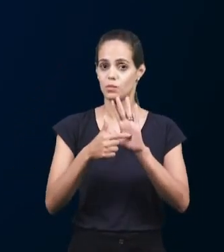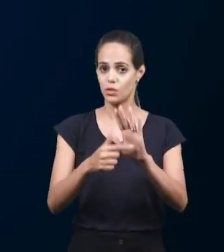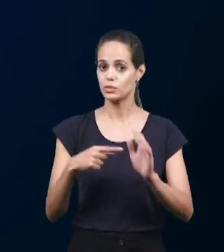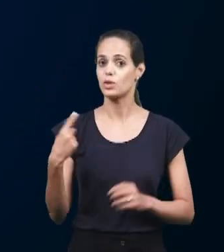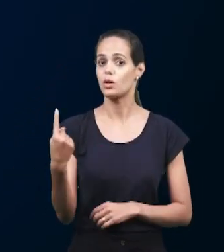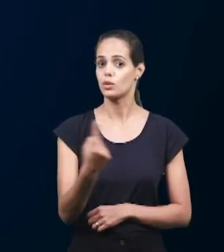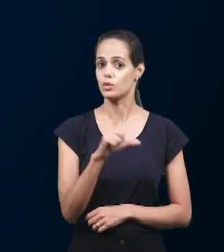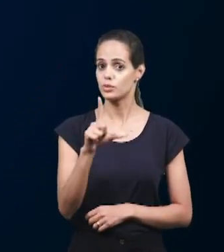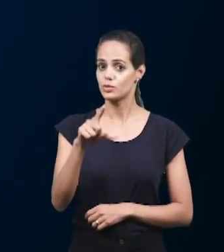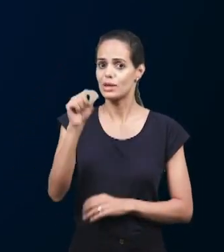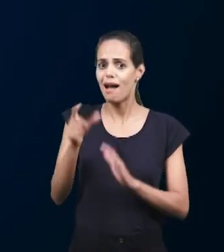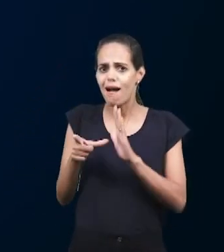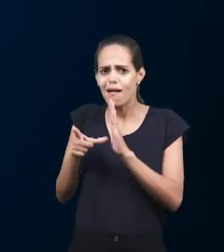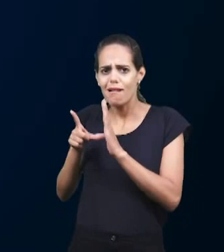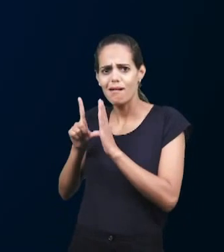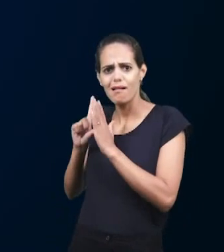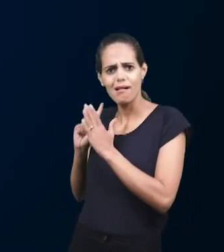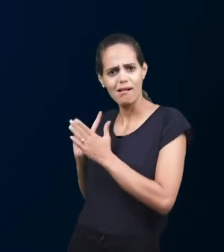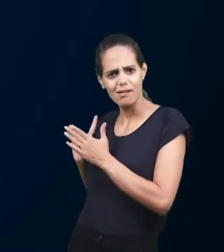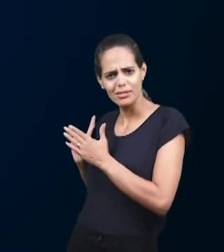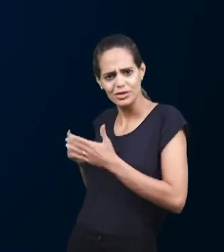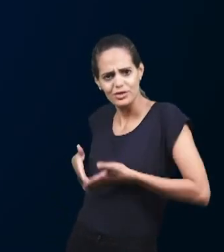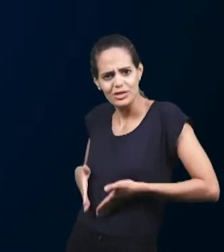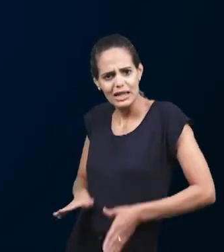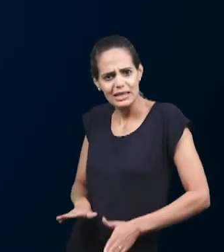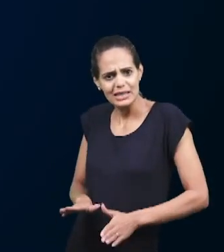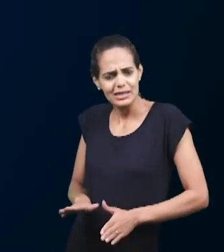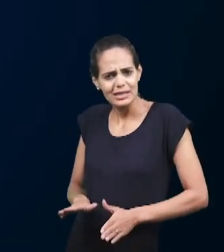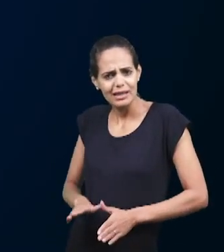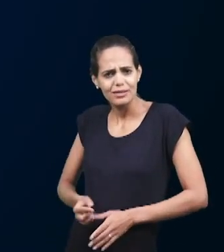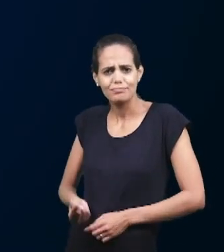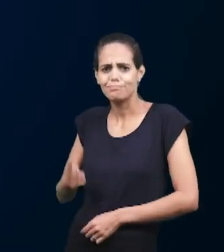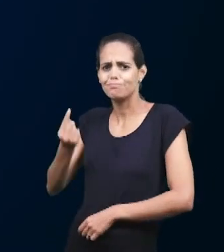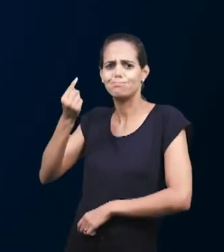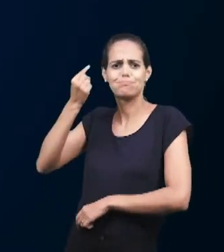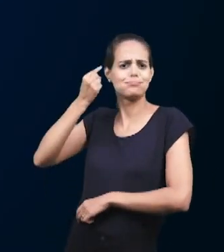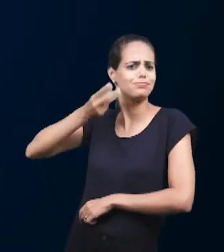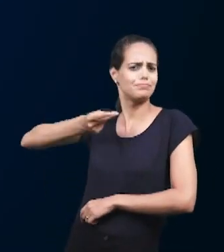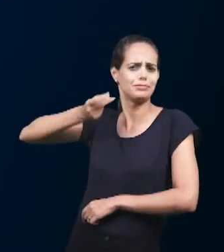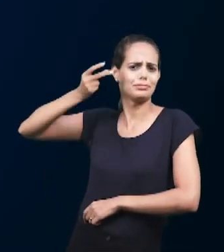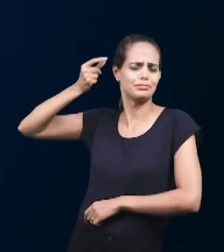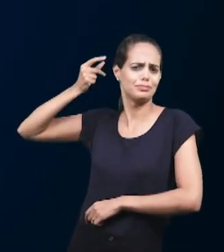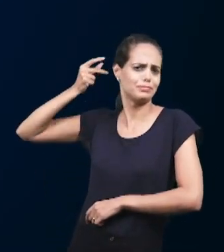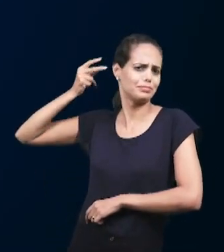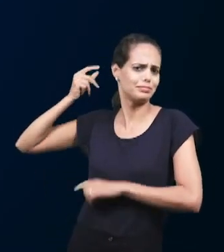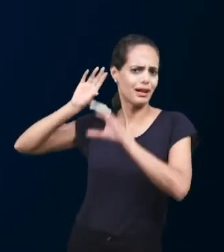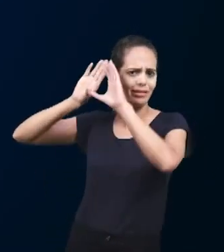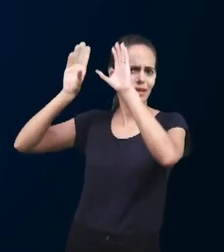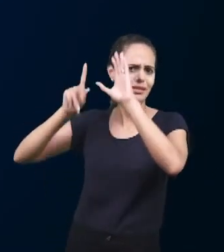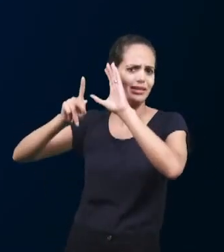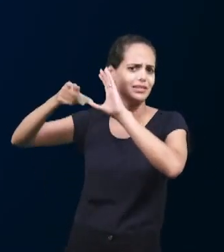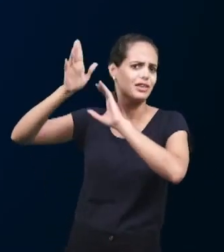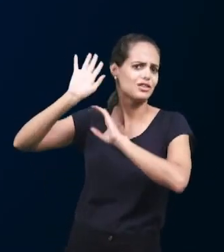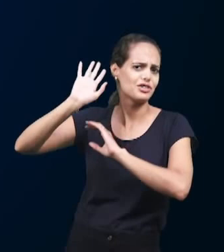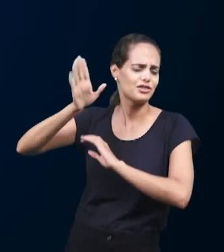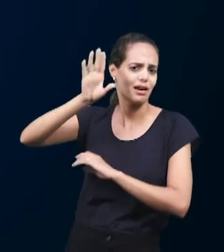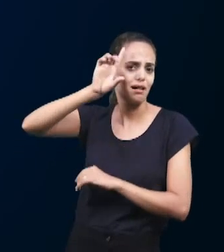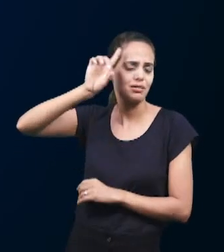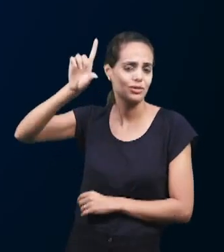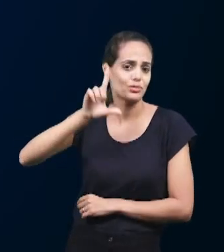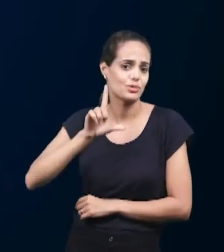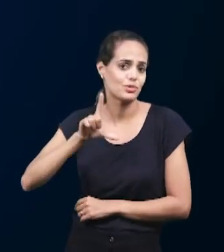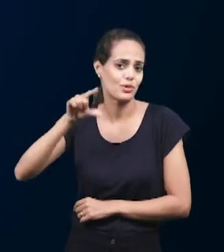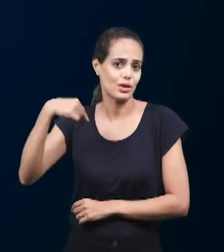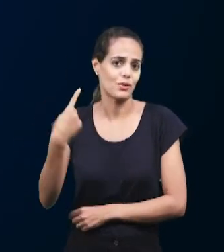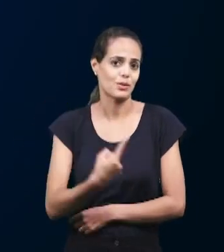Ou seja, mesmo antes de nós existirmos, desde a eternidade, Deus já havia decretado a nossa eleição e nos escolhido